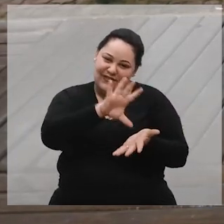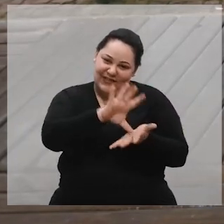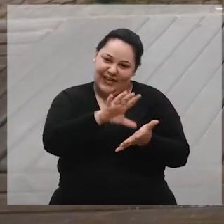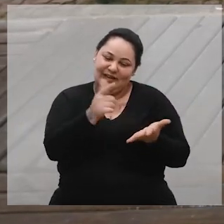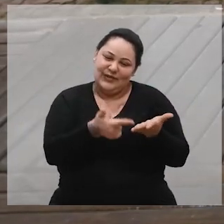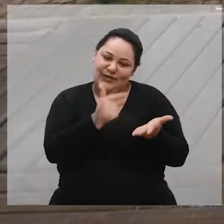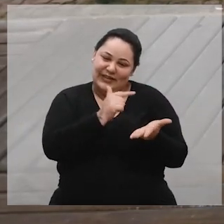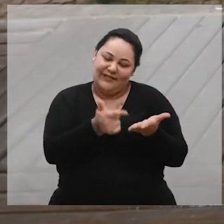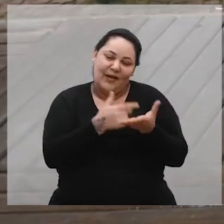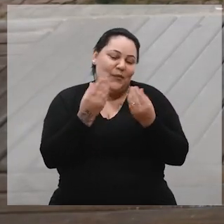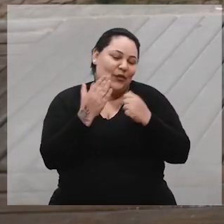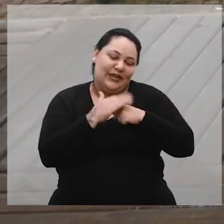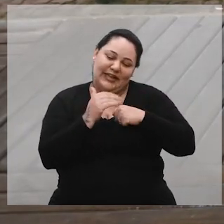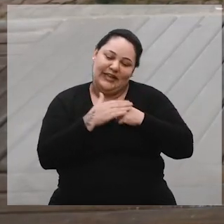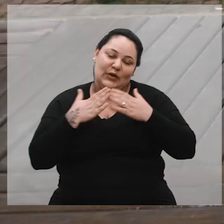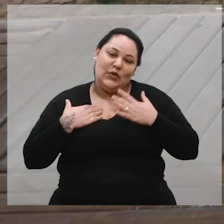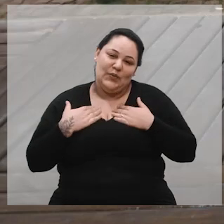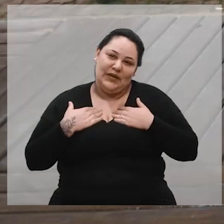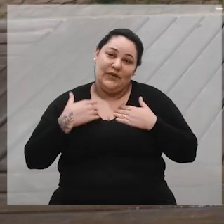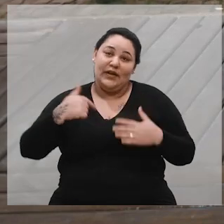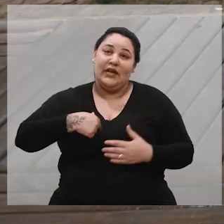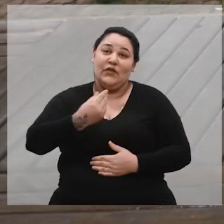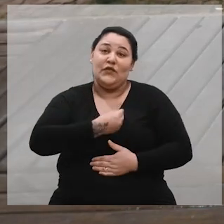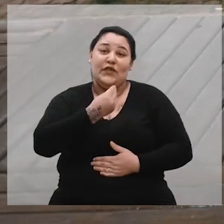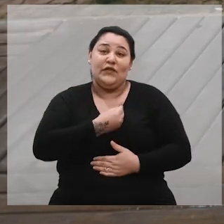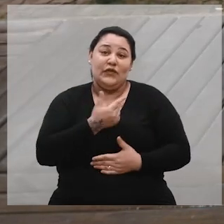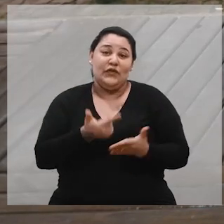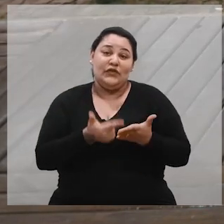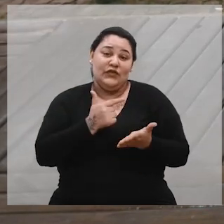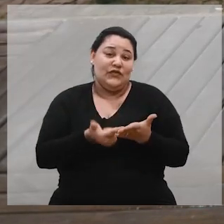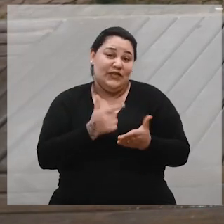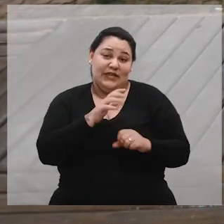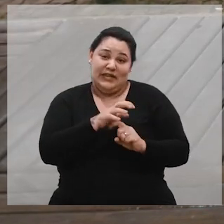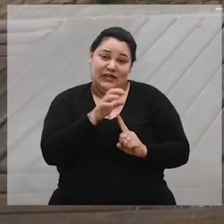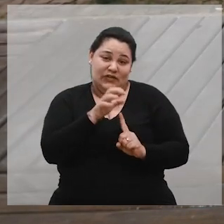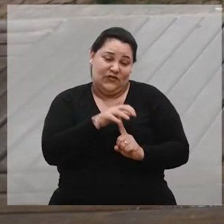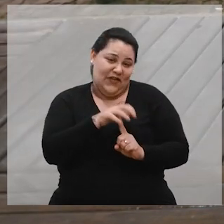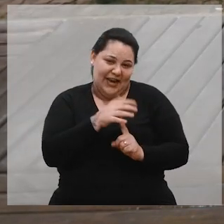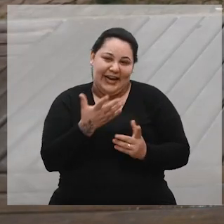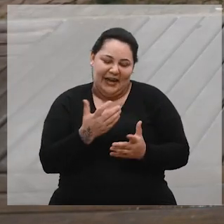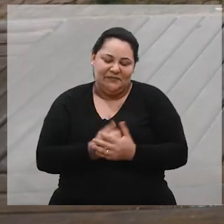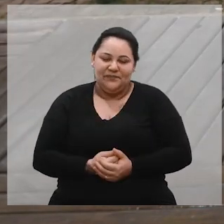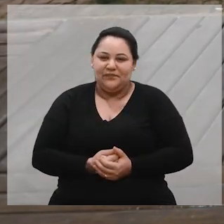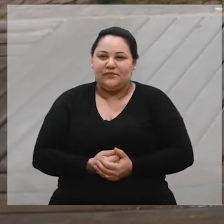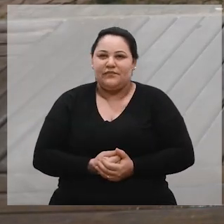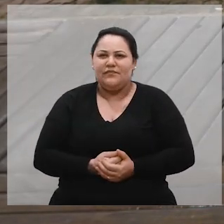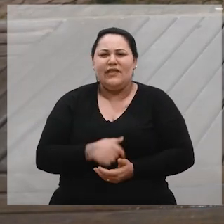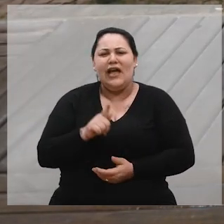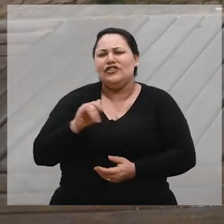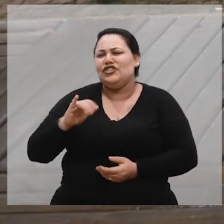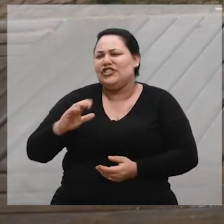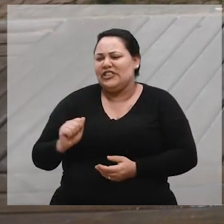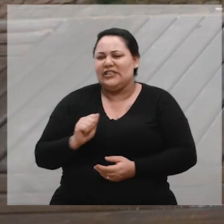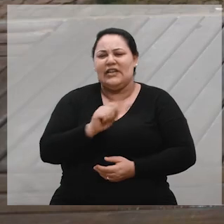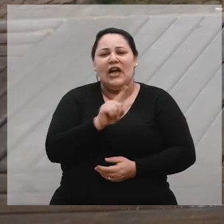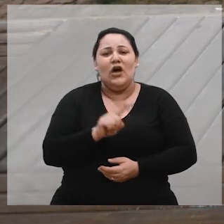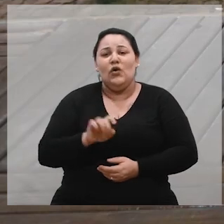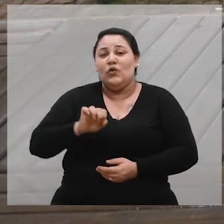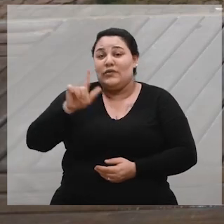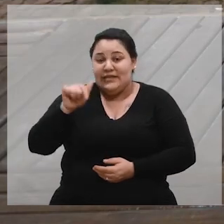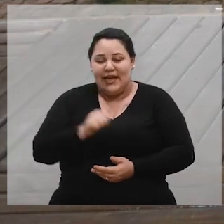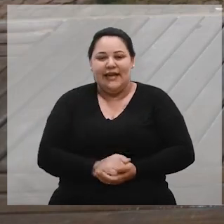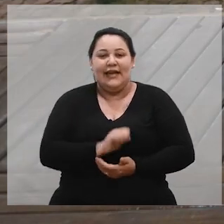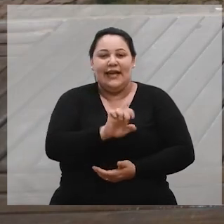muito generosas comigo. Eu vivo de feiras do livro. Claro. E a Gica, o Zé e a Elaine